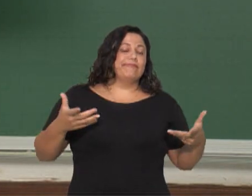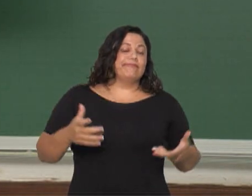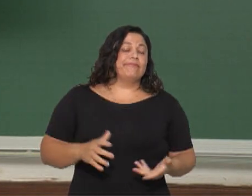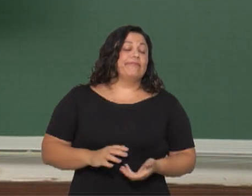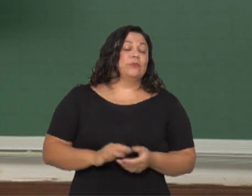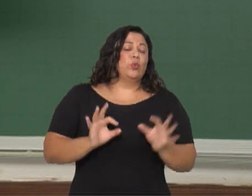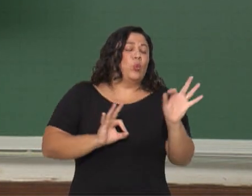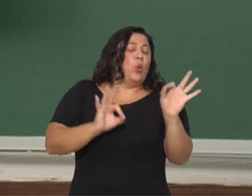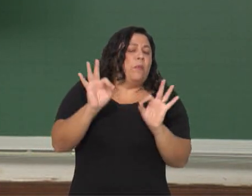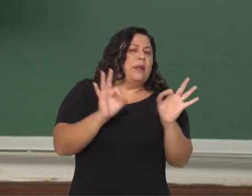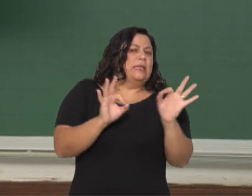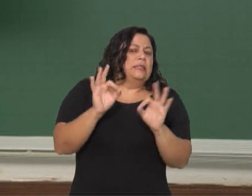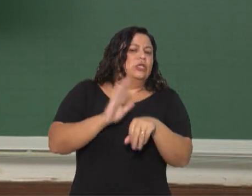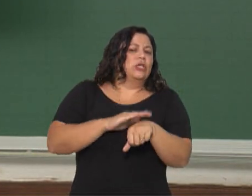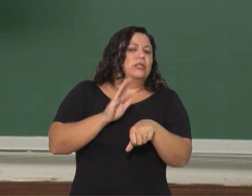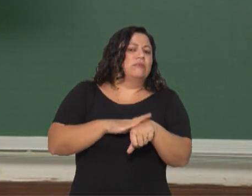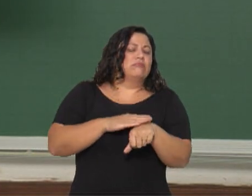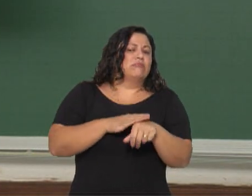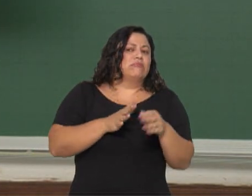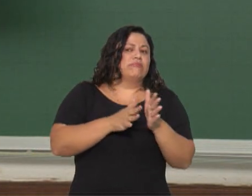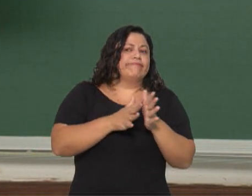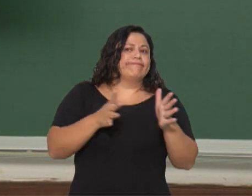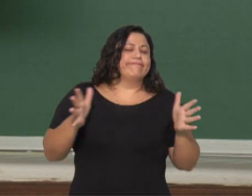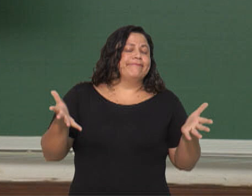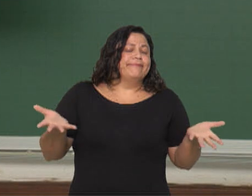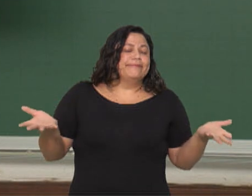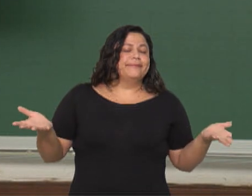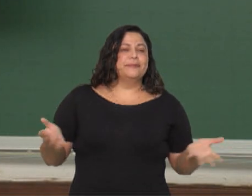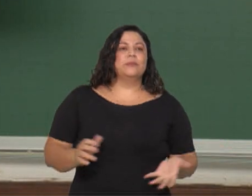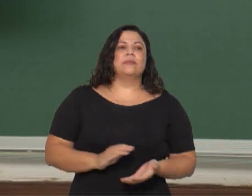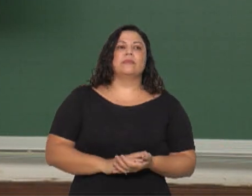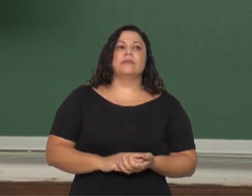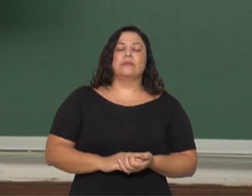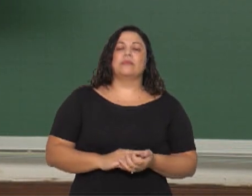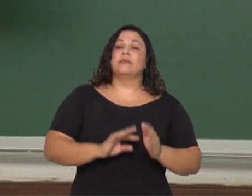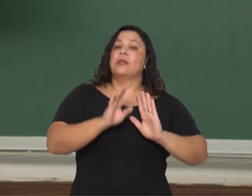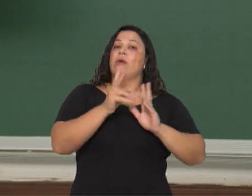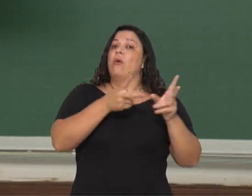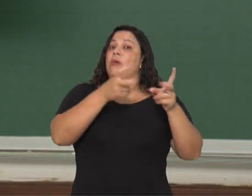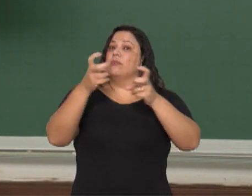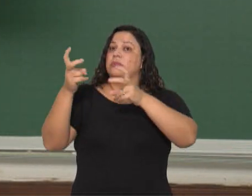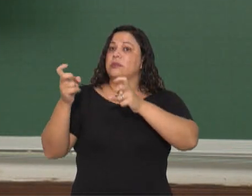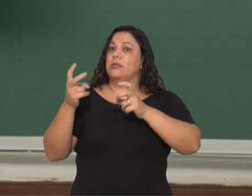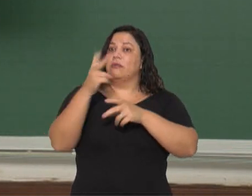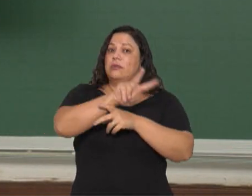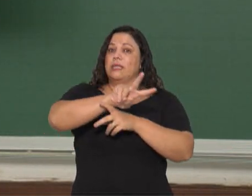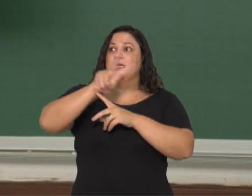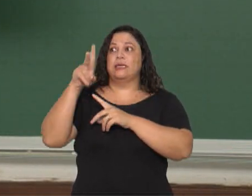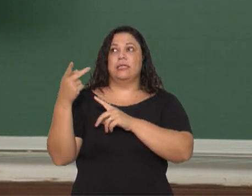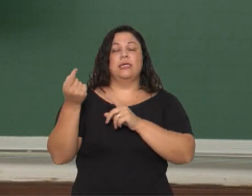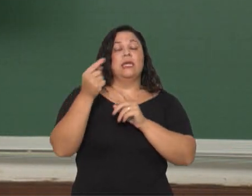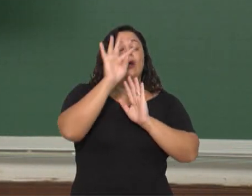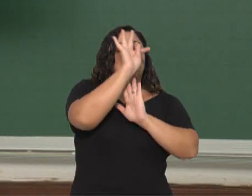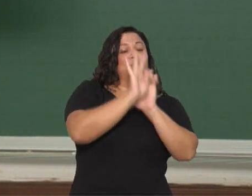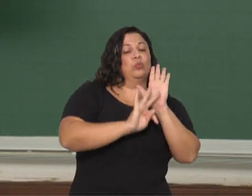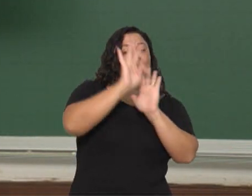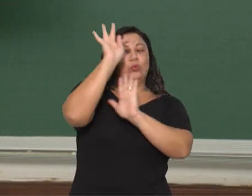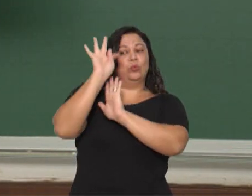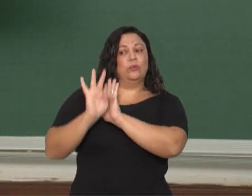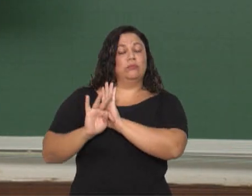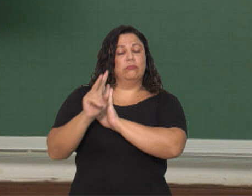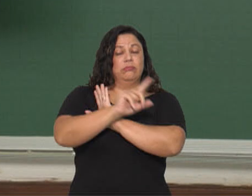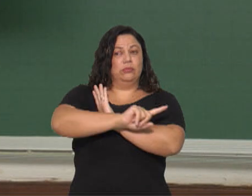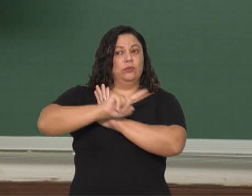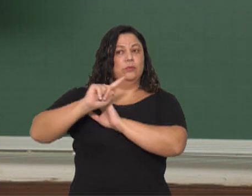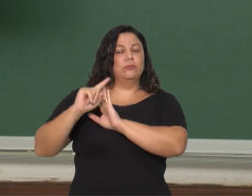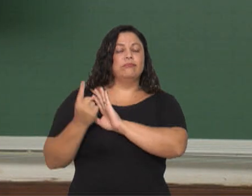planearias? Como é que você planejaria o teu tempo? Observe os dois textos do nosso personagem, né, o Gaturro, desse escritor